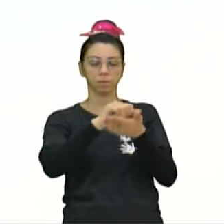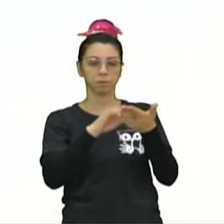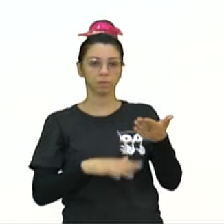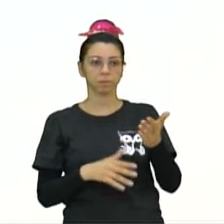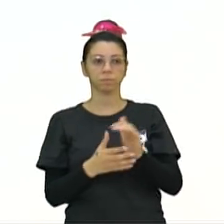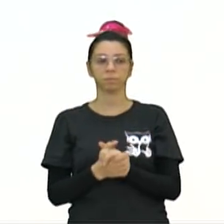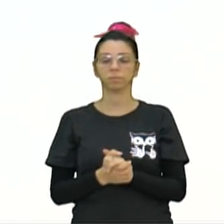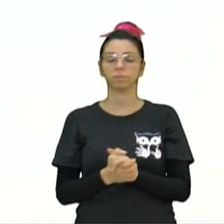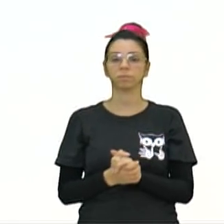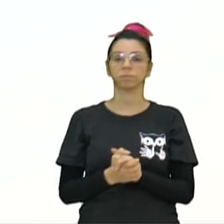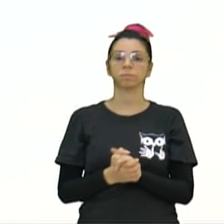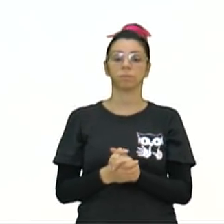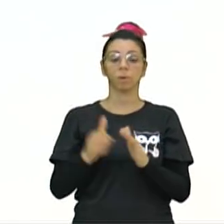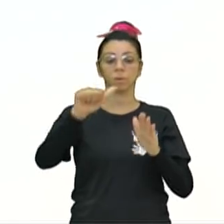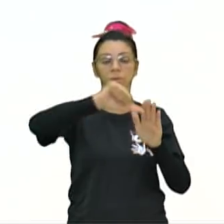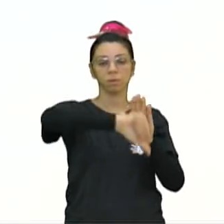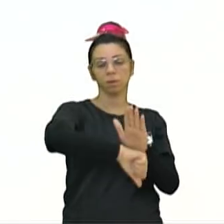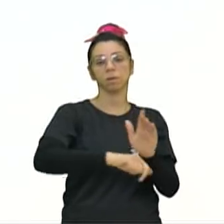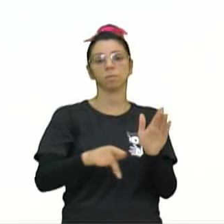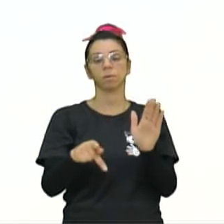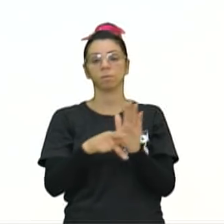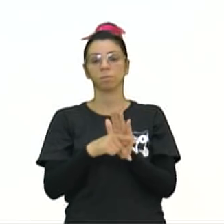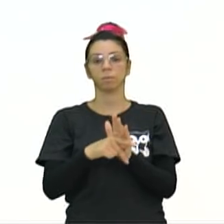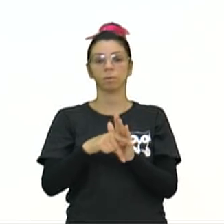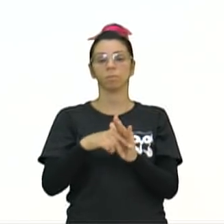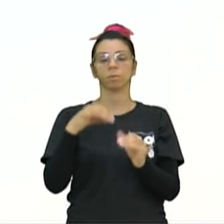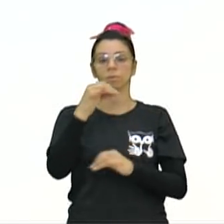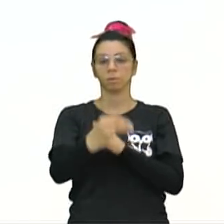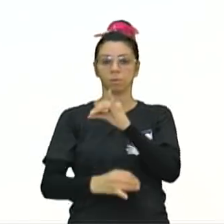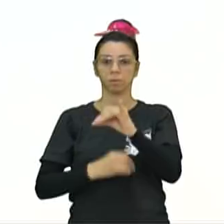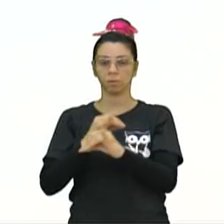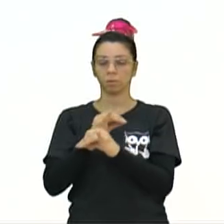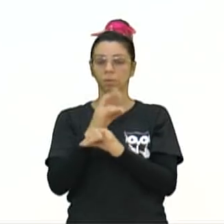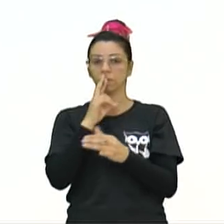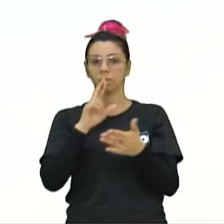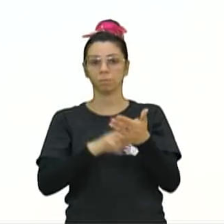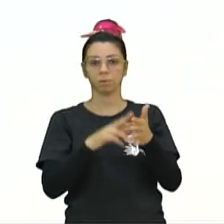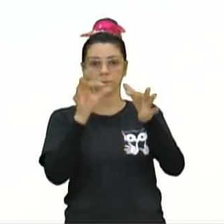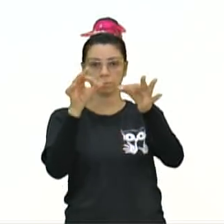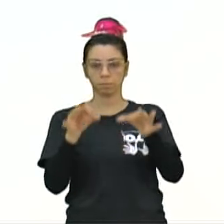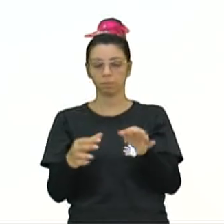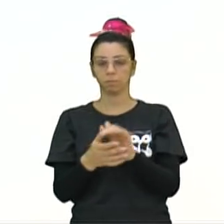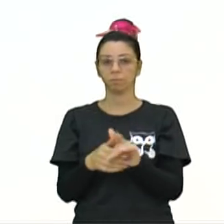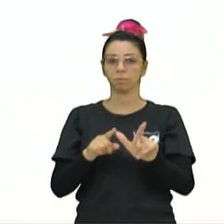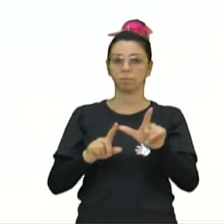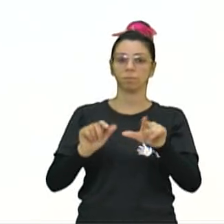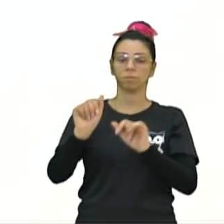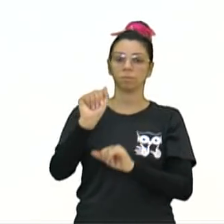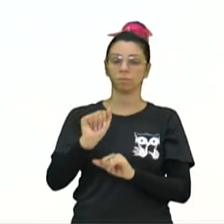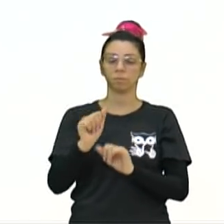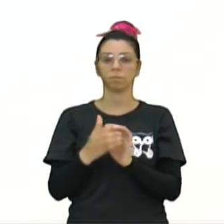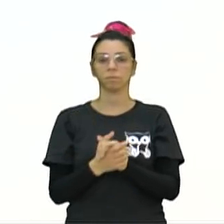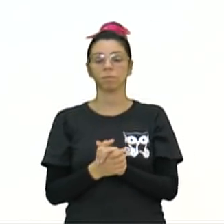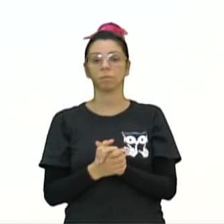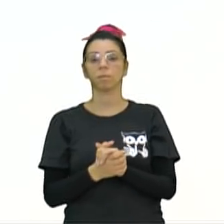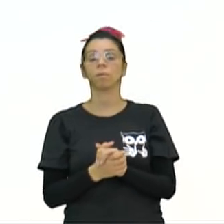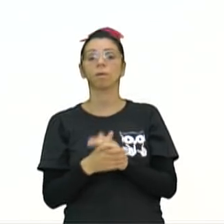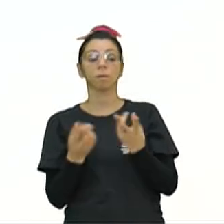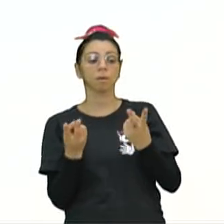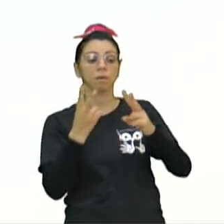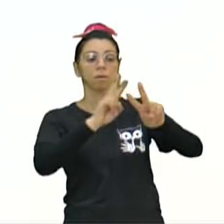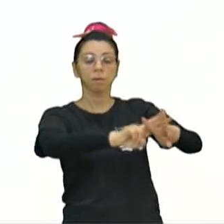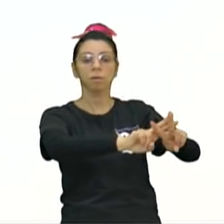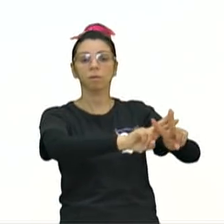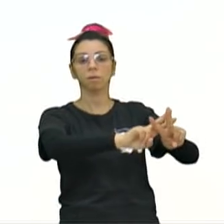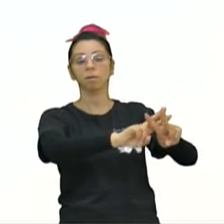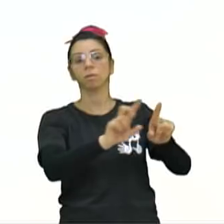Com relação aos crimes cibernéticos, assinale a alternativa correta. Alternativa A, são passíveis de pena de prisão e